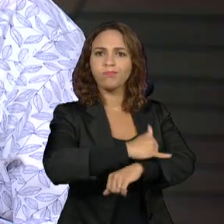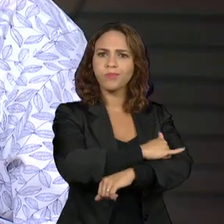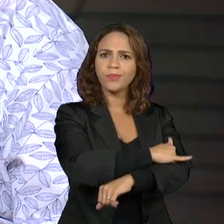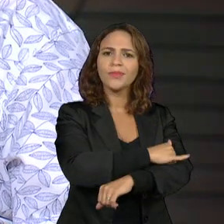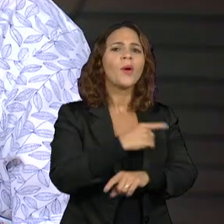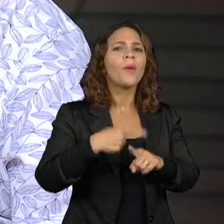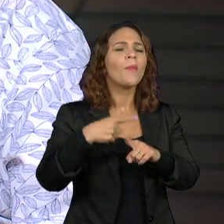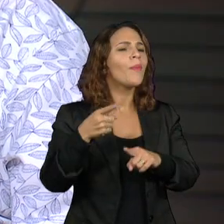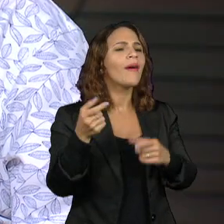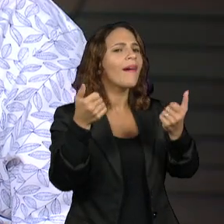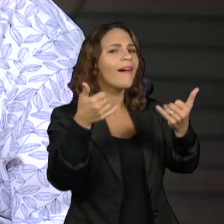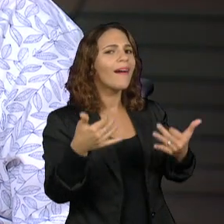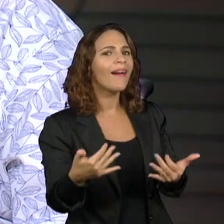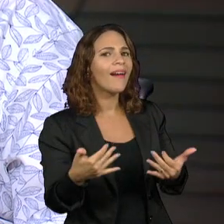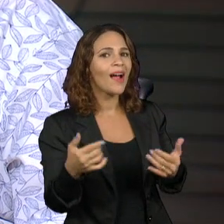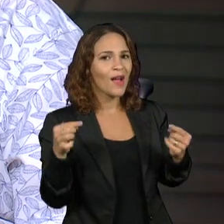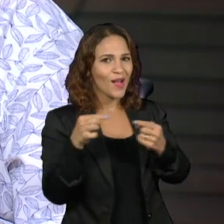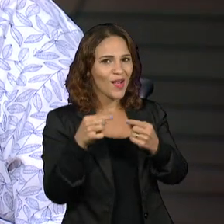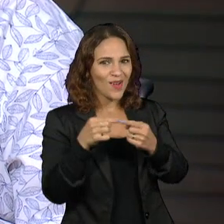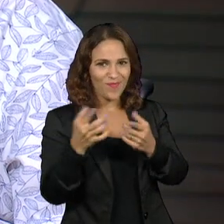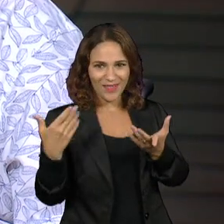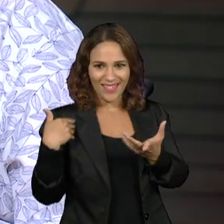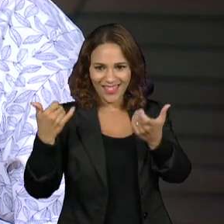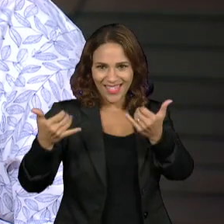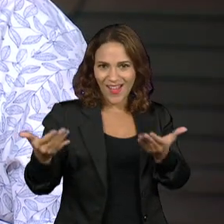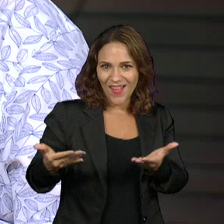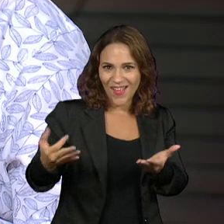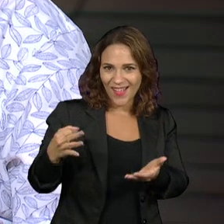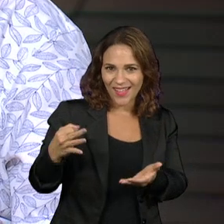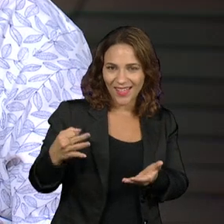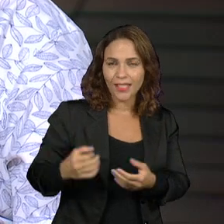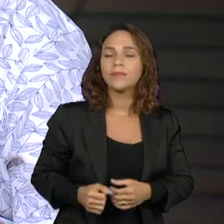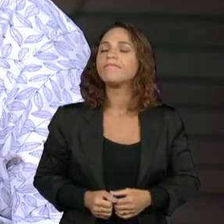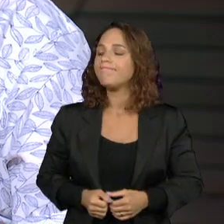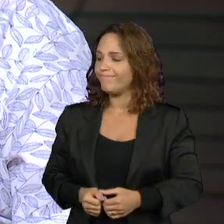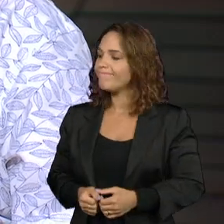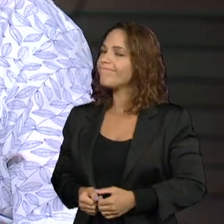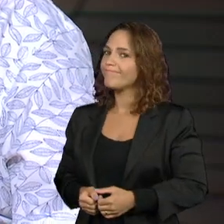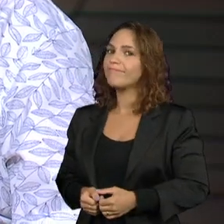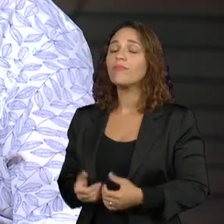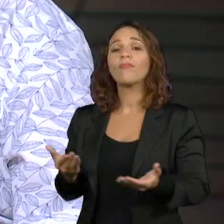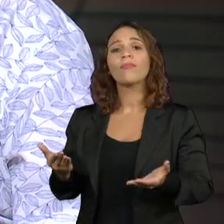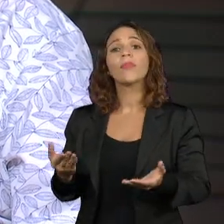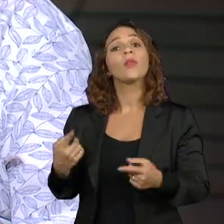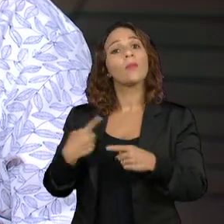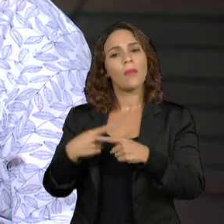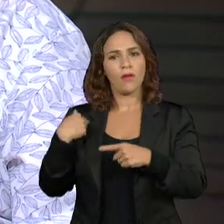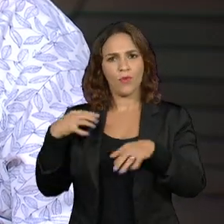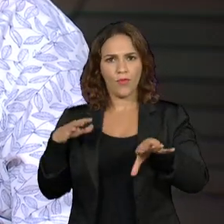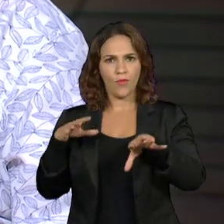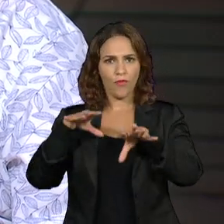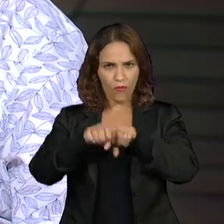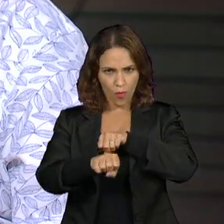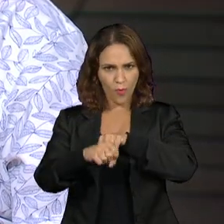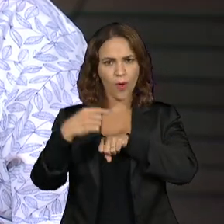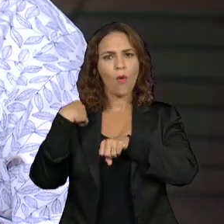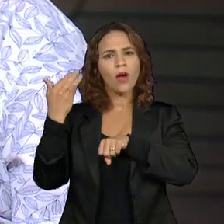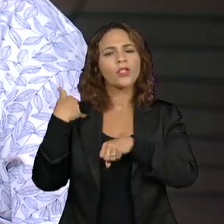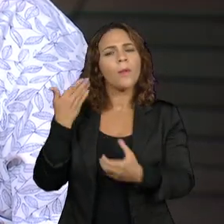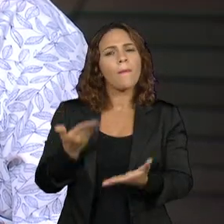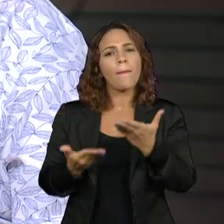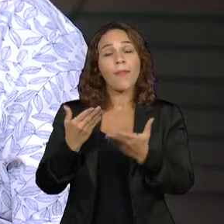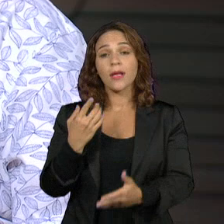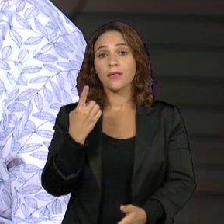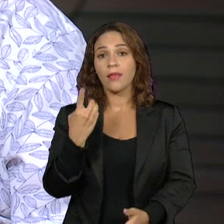razão para isso e tem tudo a ver com o que a gente está colocando aqui, não é, Eric? Na verdade, eu me formei, eu pesava